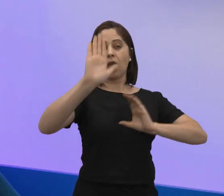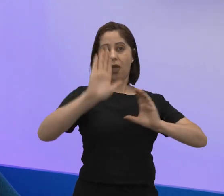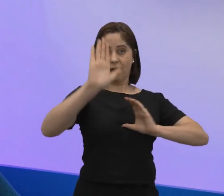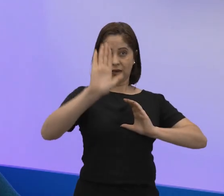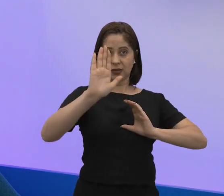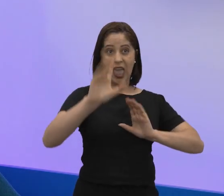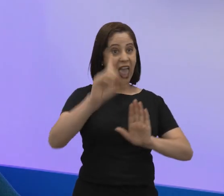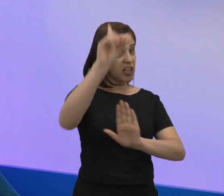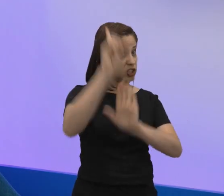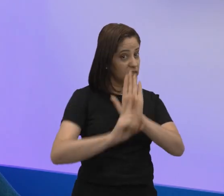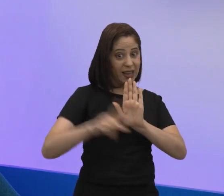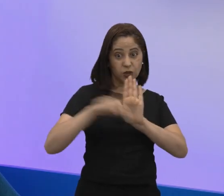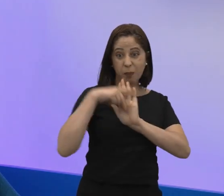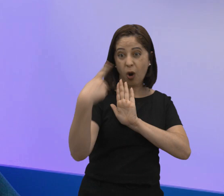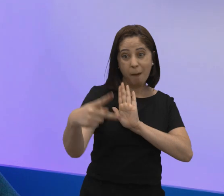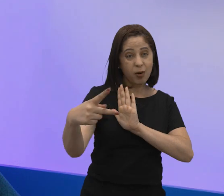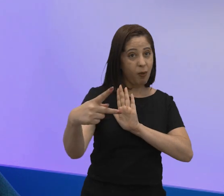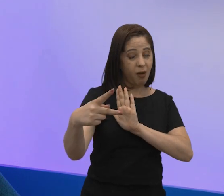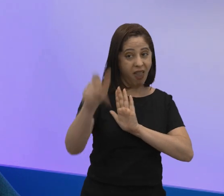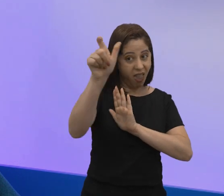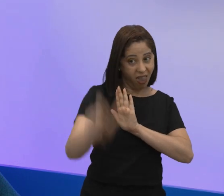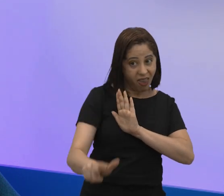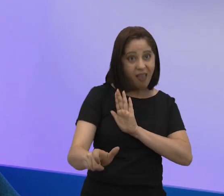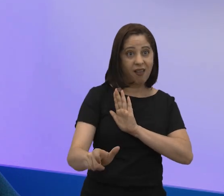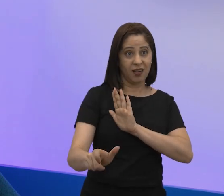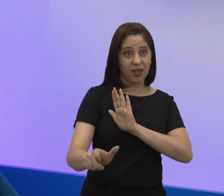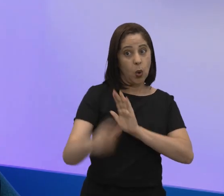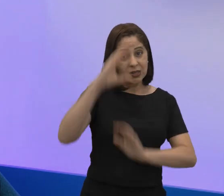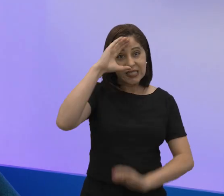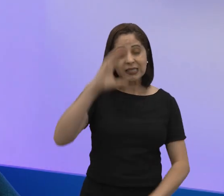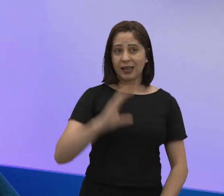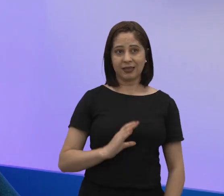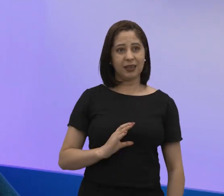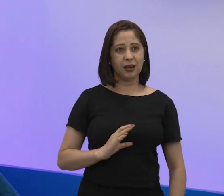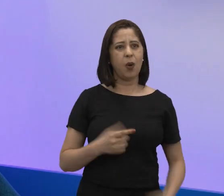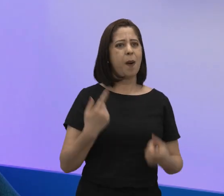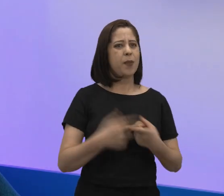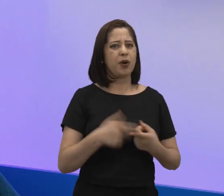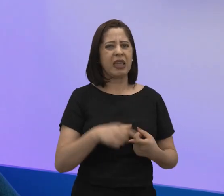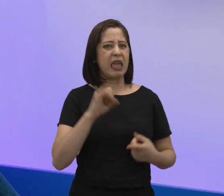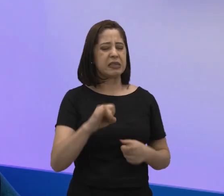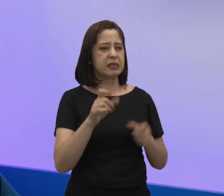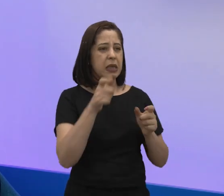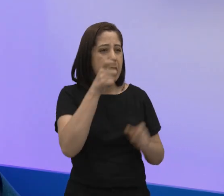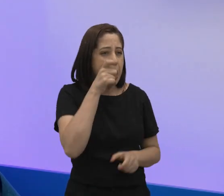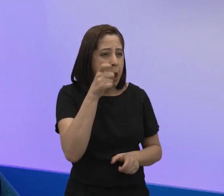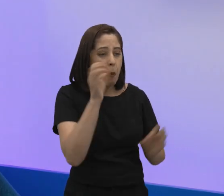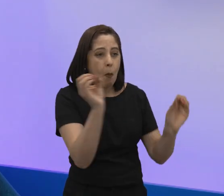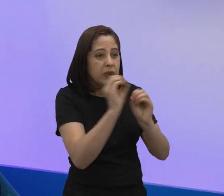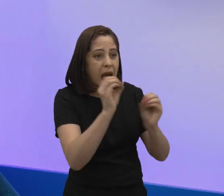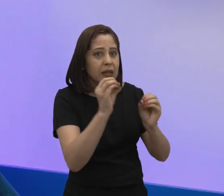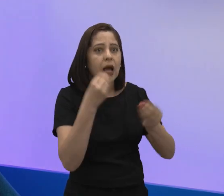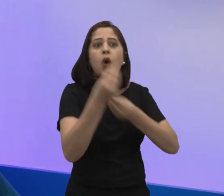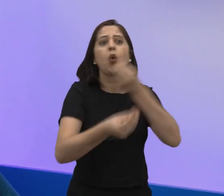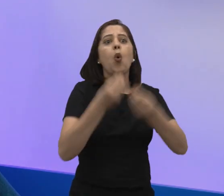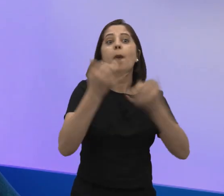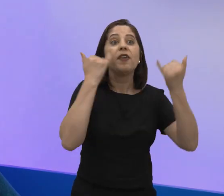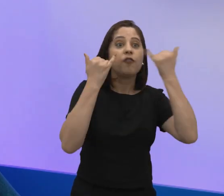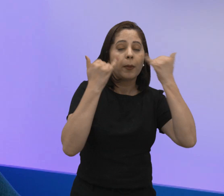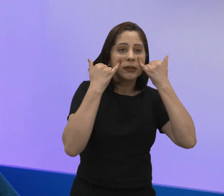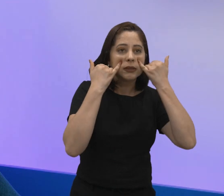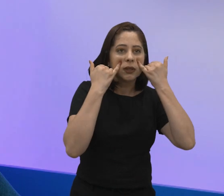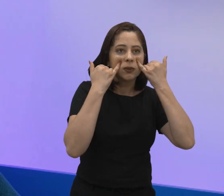fundamental do eleitor e não do candidato. Porque se não for dessa maneira, como que ele poderá se informar? Hoje nós temos